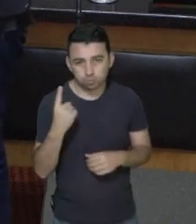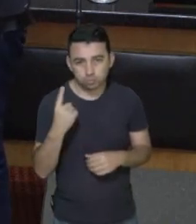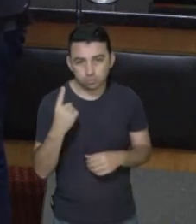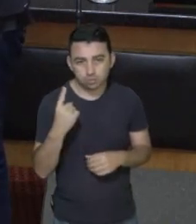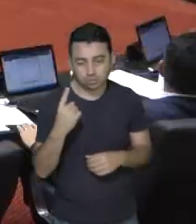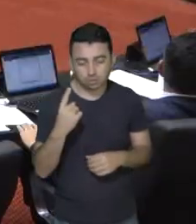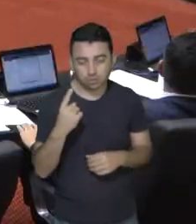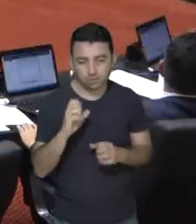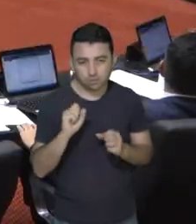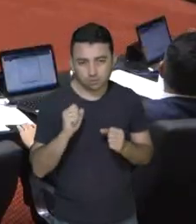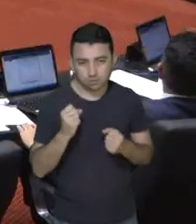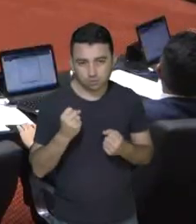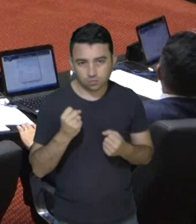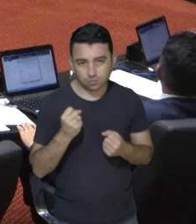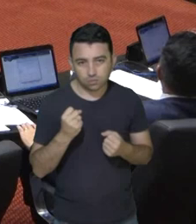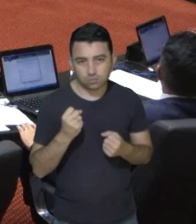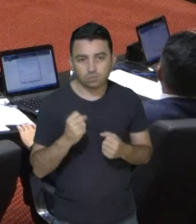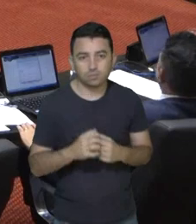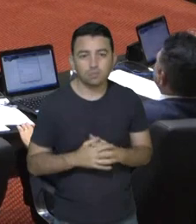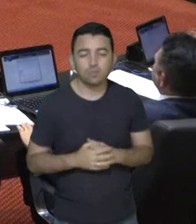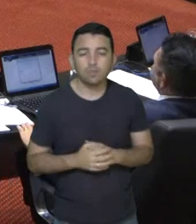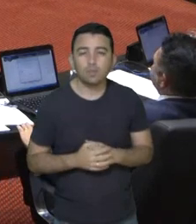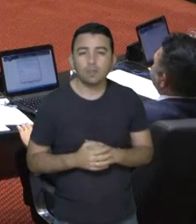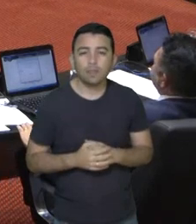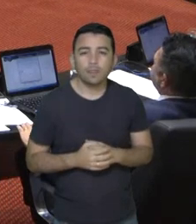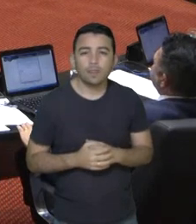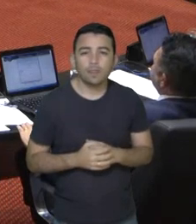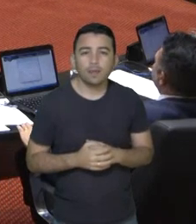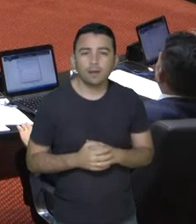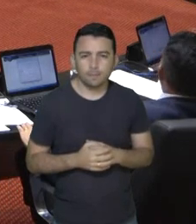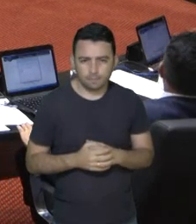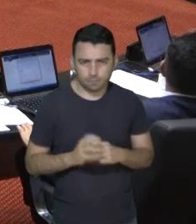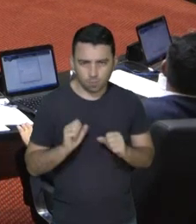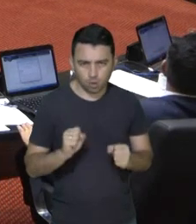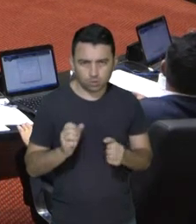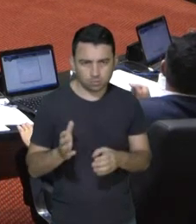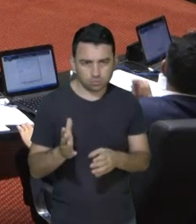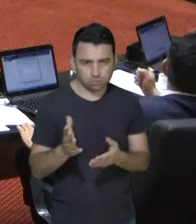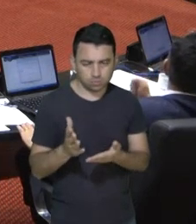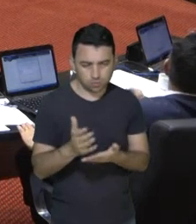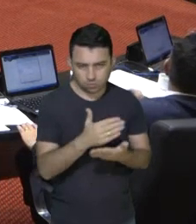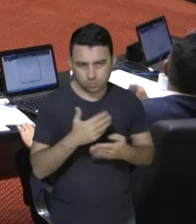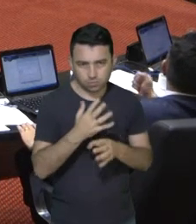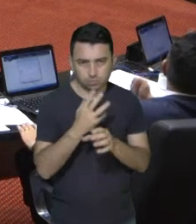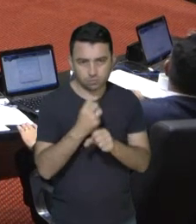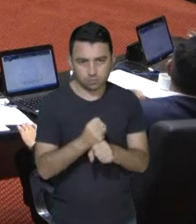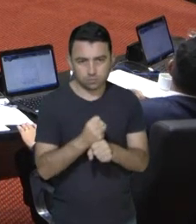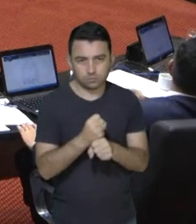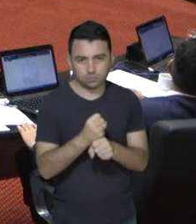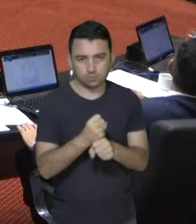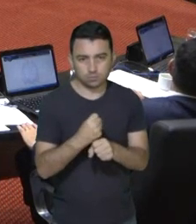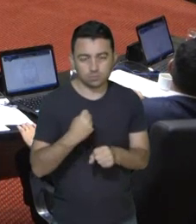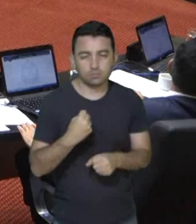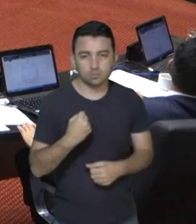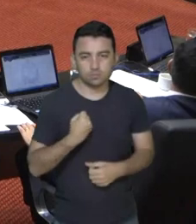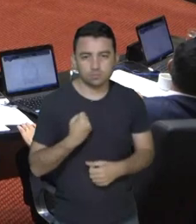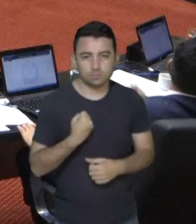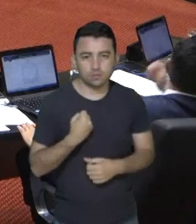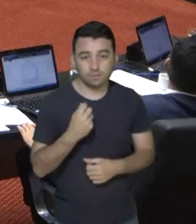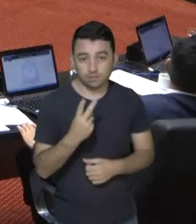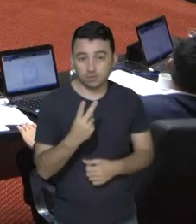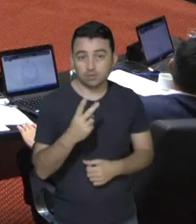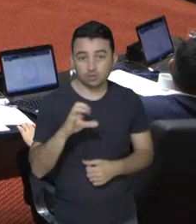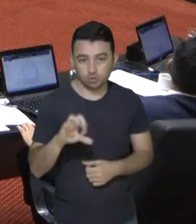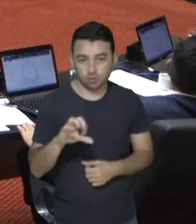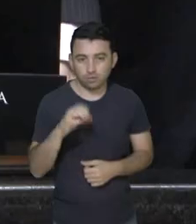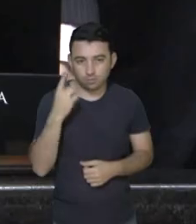governador. Senhores deputados, podemos colher o resultado? Votaram 29